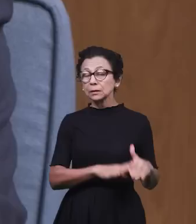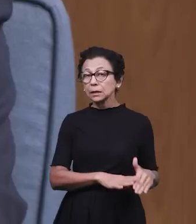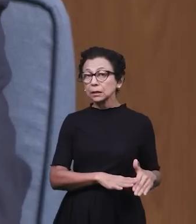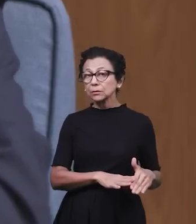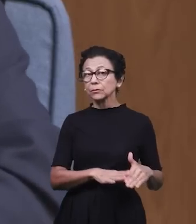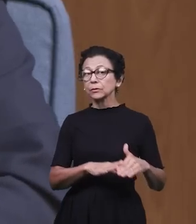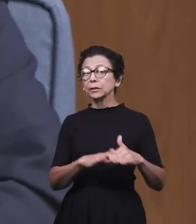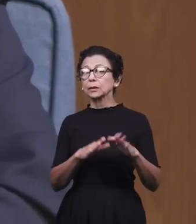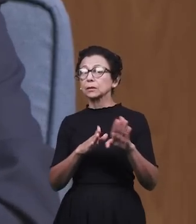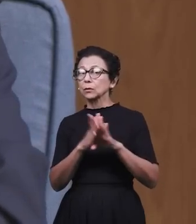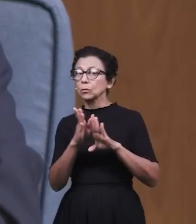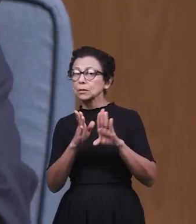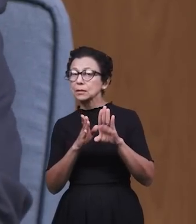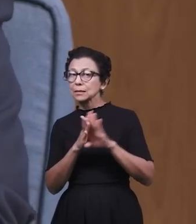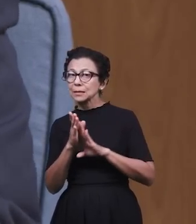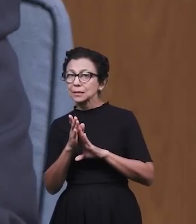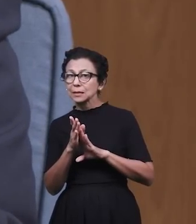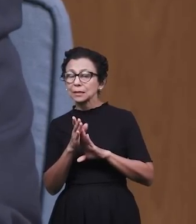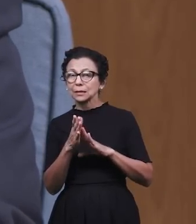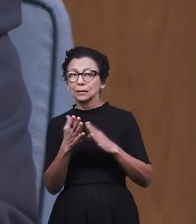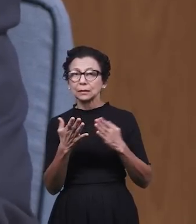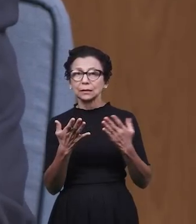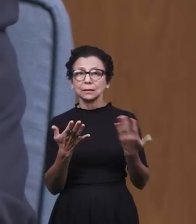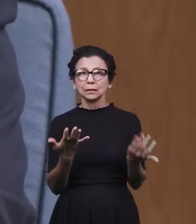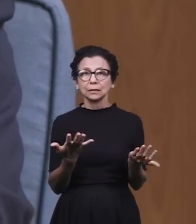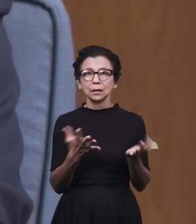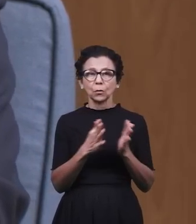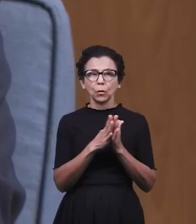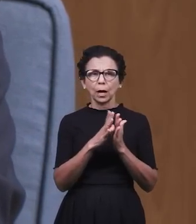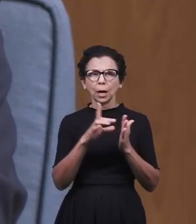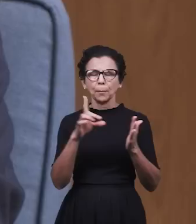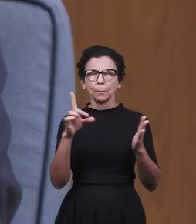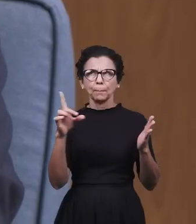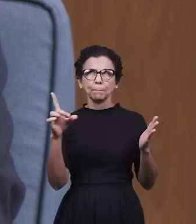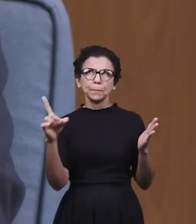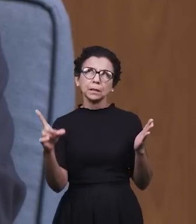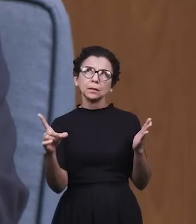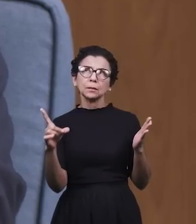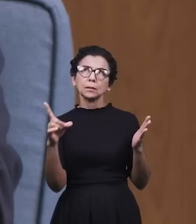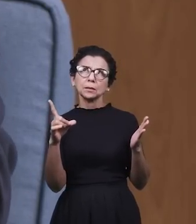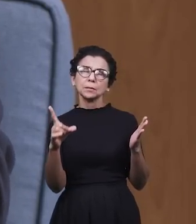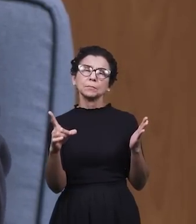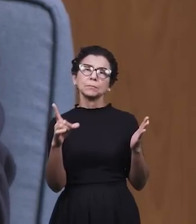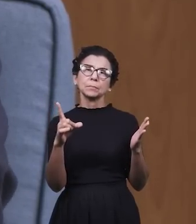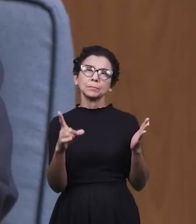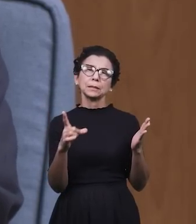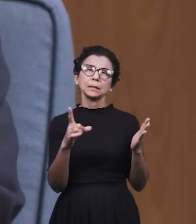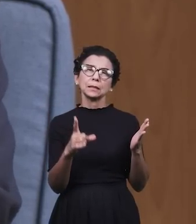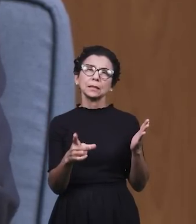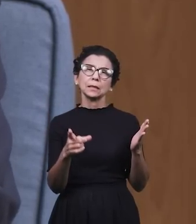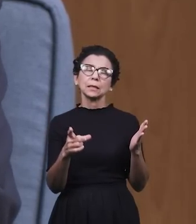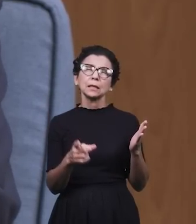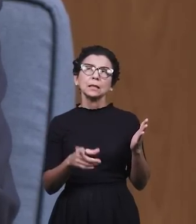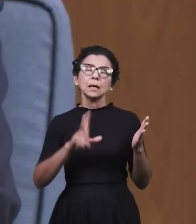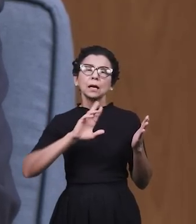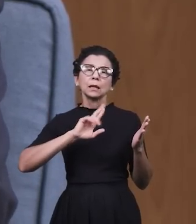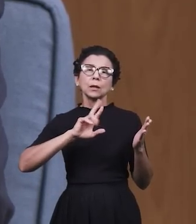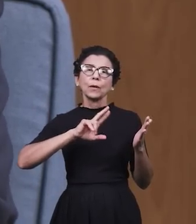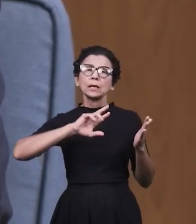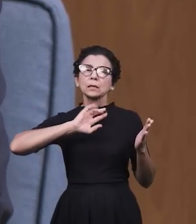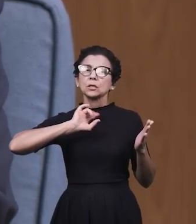governado por Deus é entender a Bíblia como não apenas um livro histórico ou